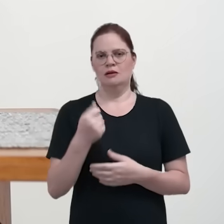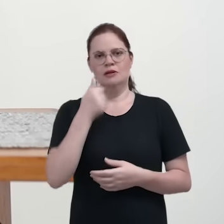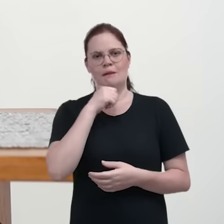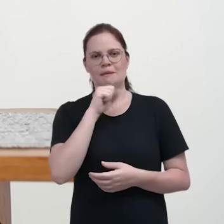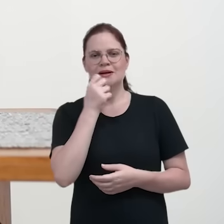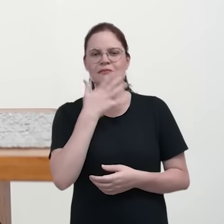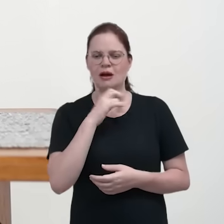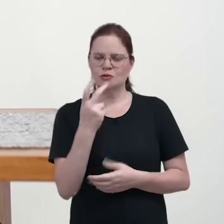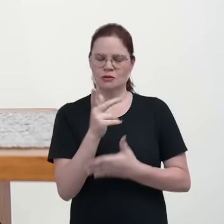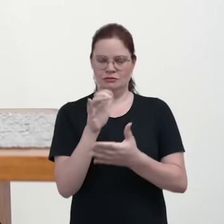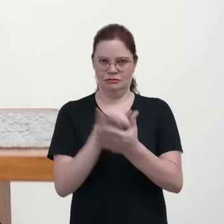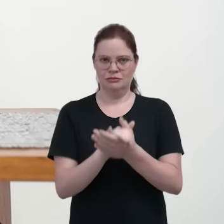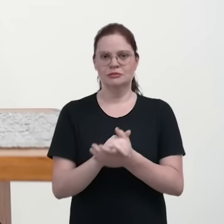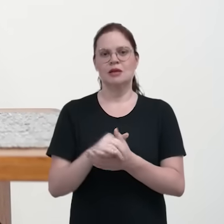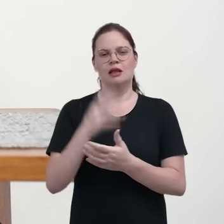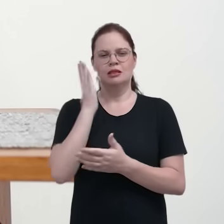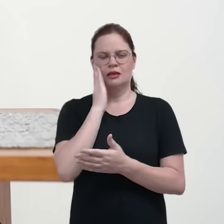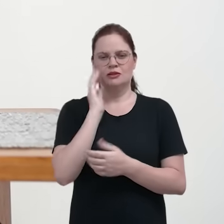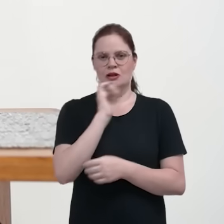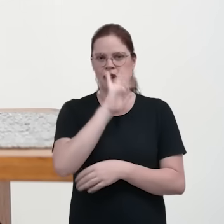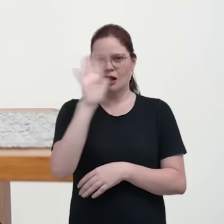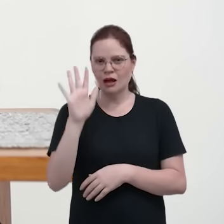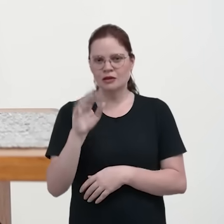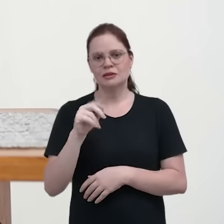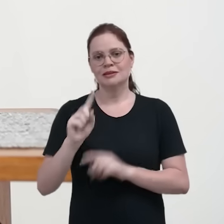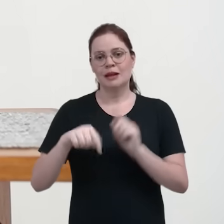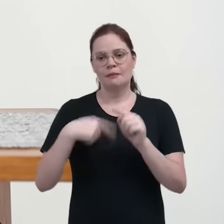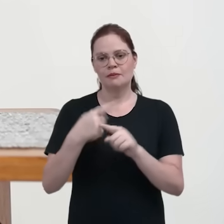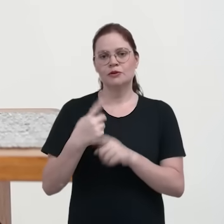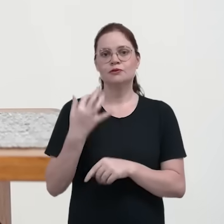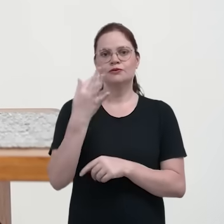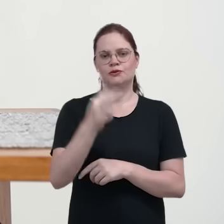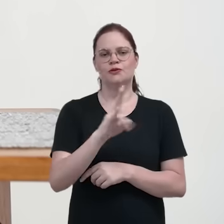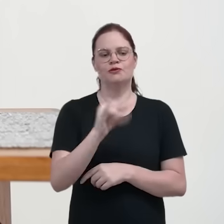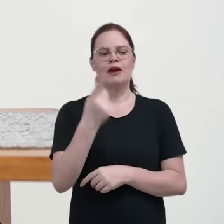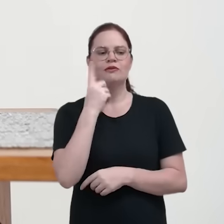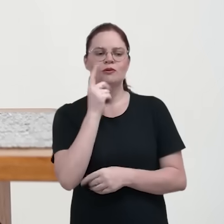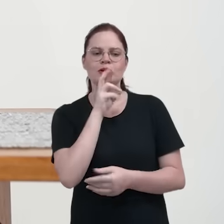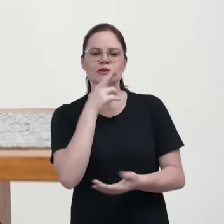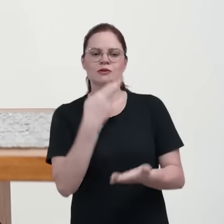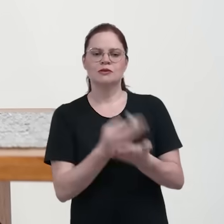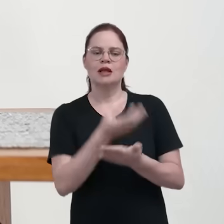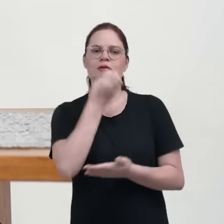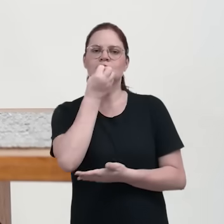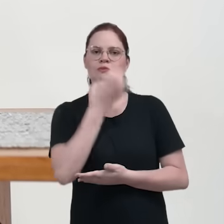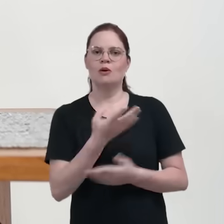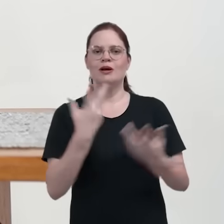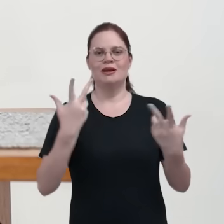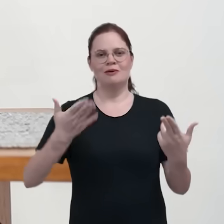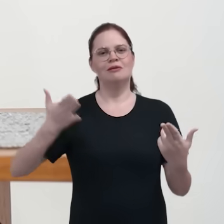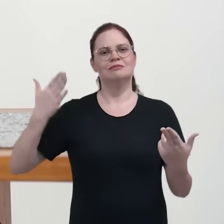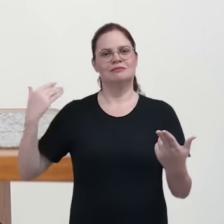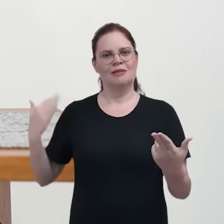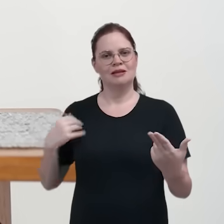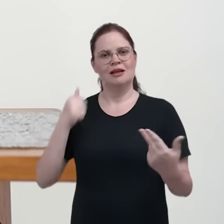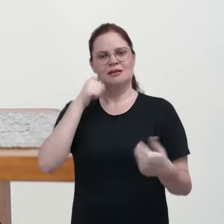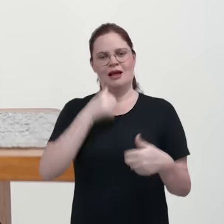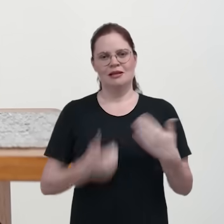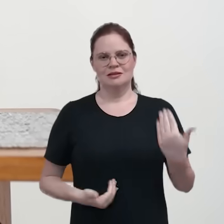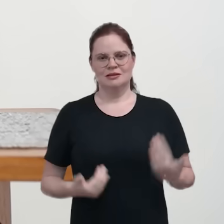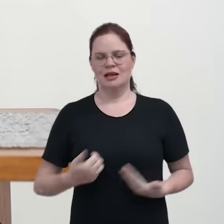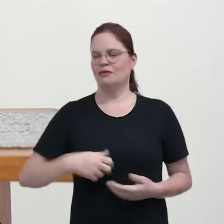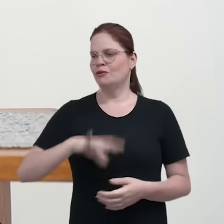pai entende isto, ele vai colher frutos lá na frente, conforme muitas servas do